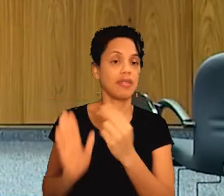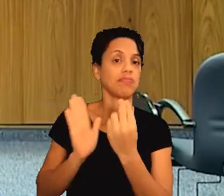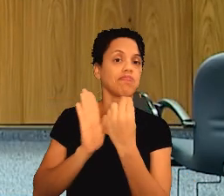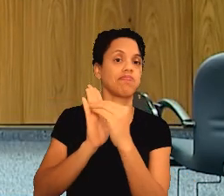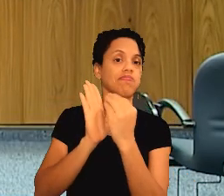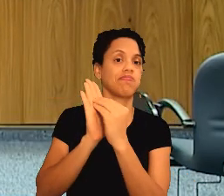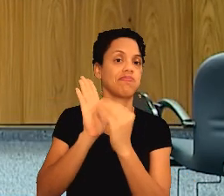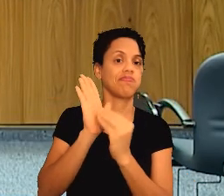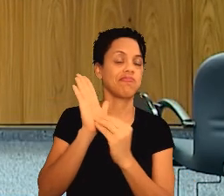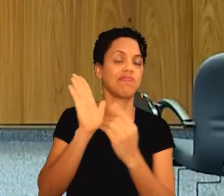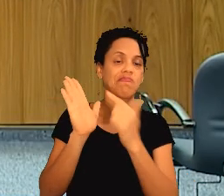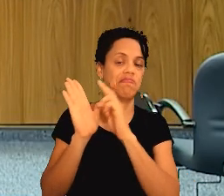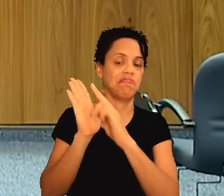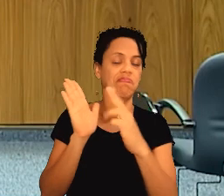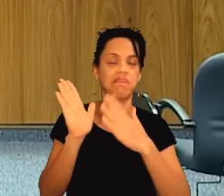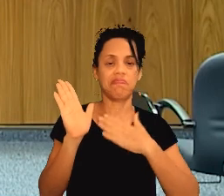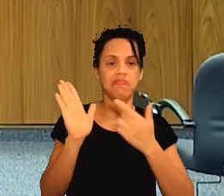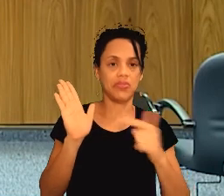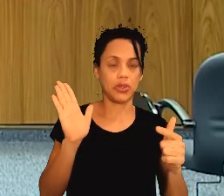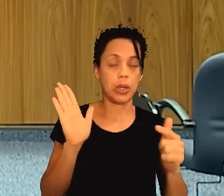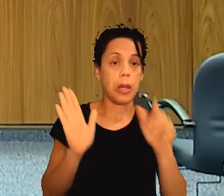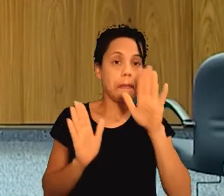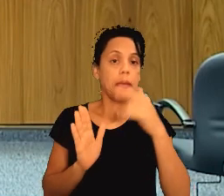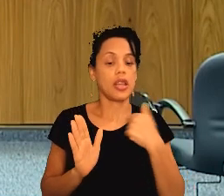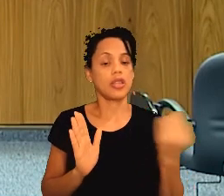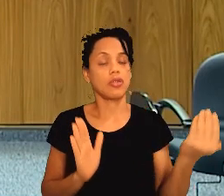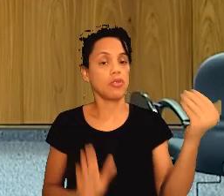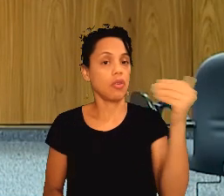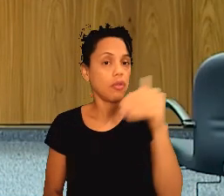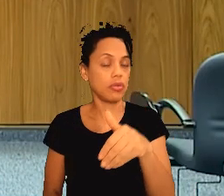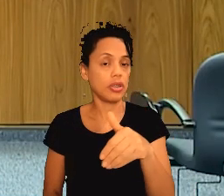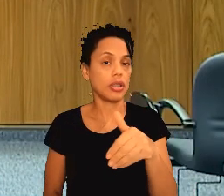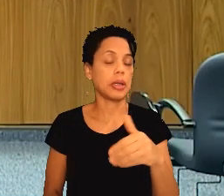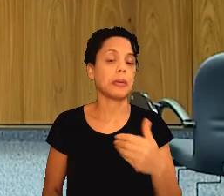embaixo, mas eu vim para